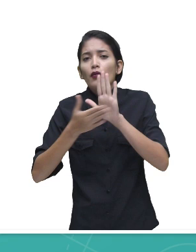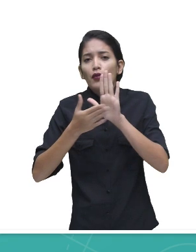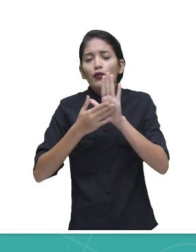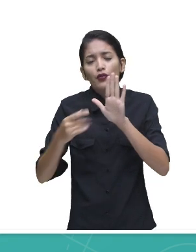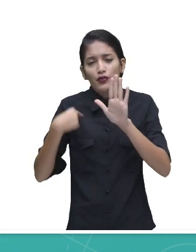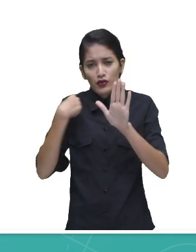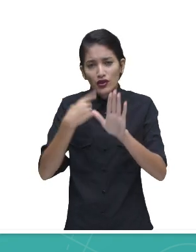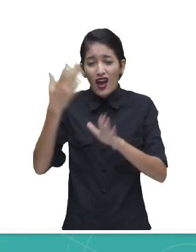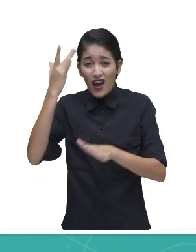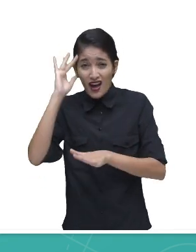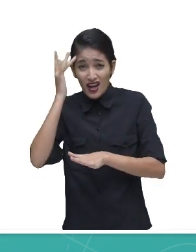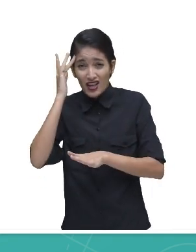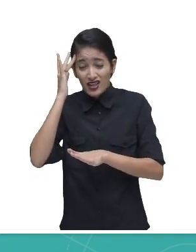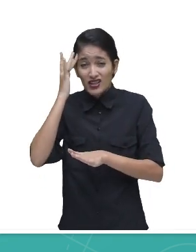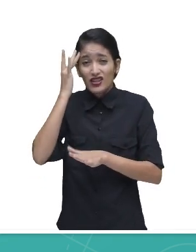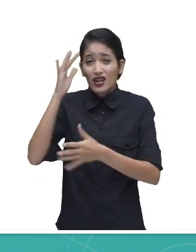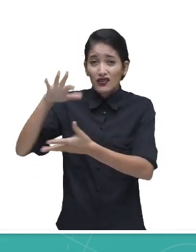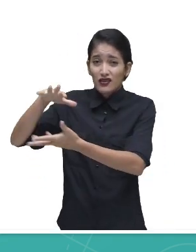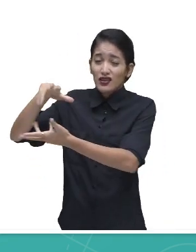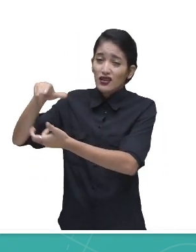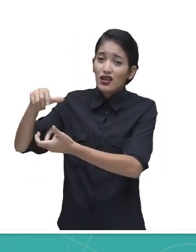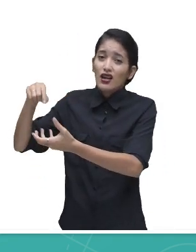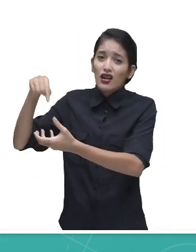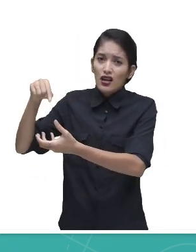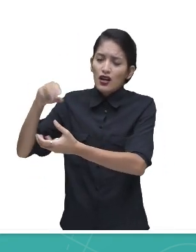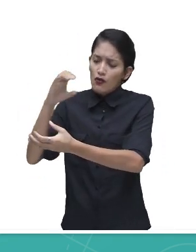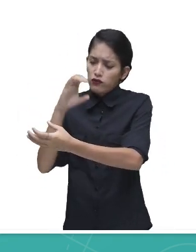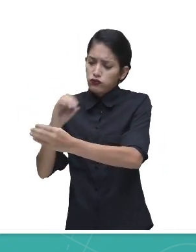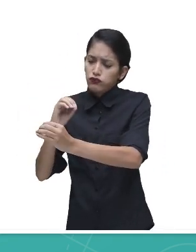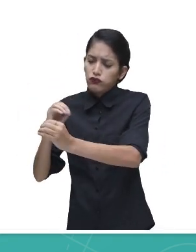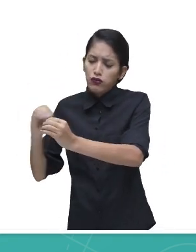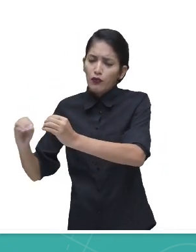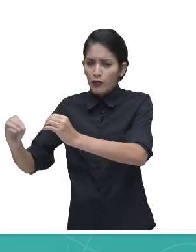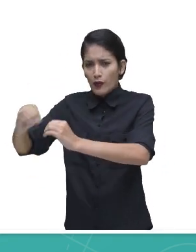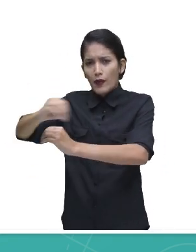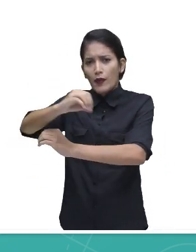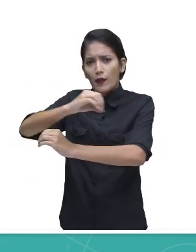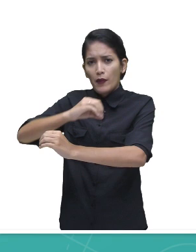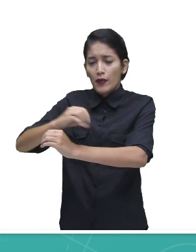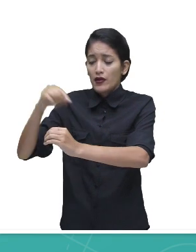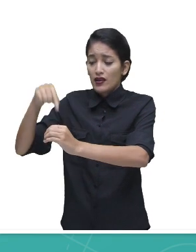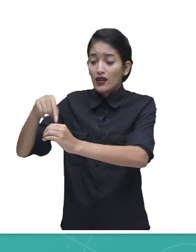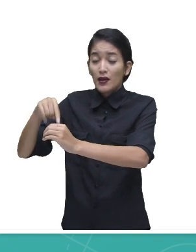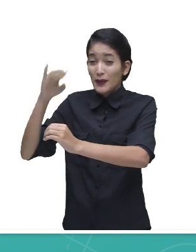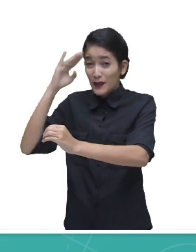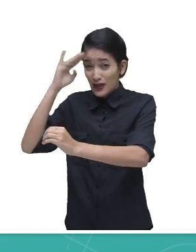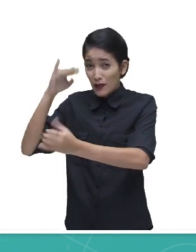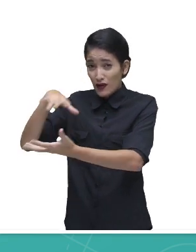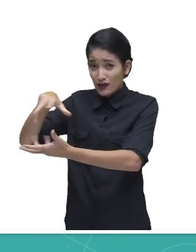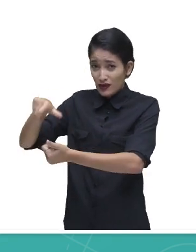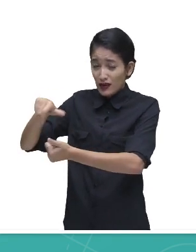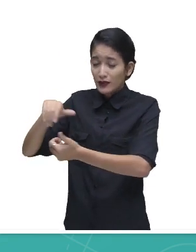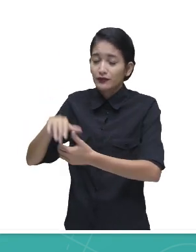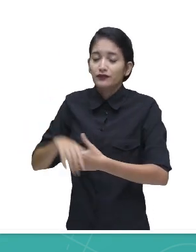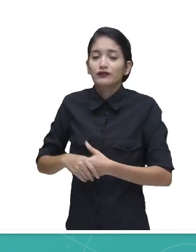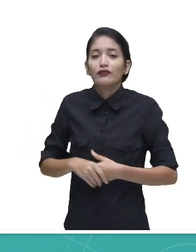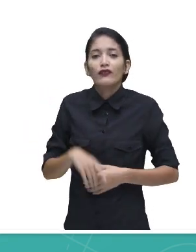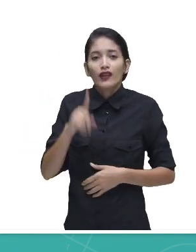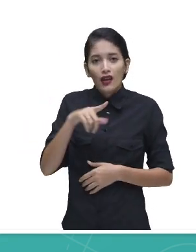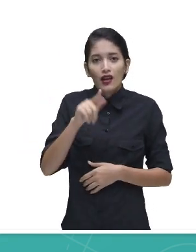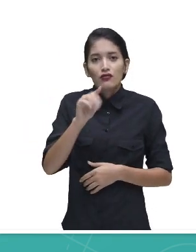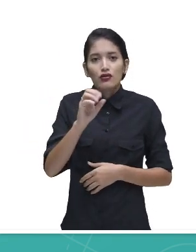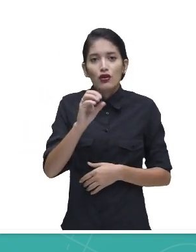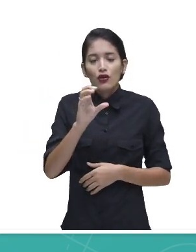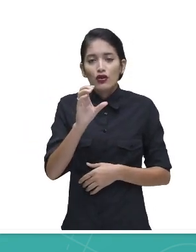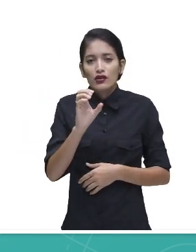gente. Ele achava que todos os outros astros orbitavam a Terra, que a Terra estava no centro de tudo. Esse é o